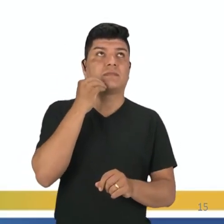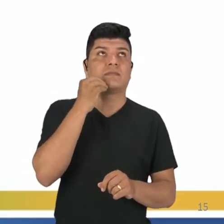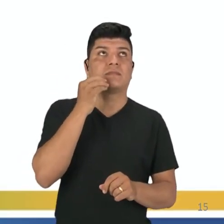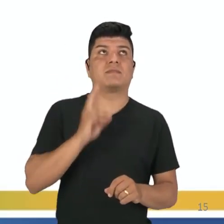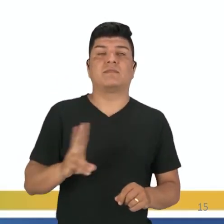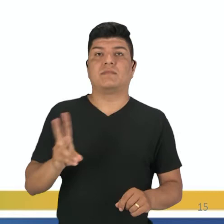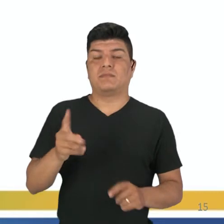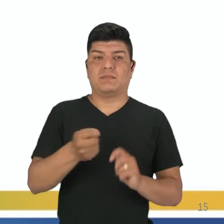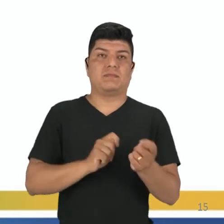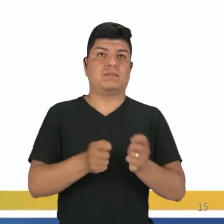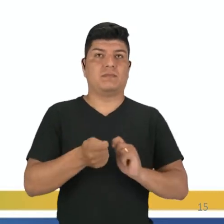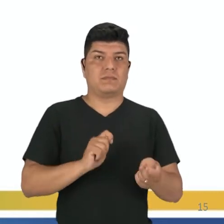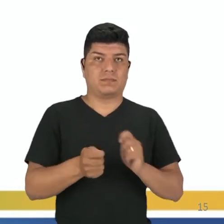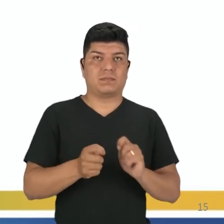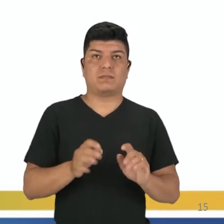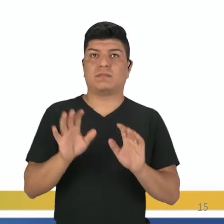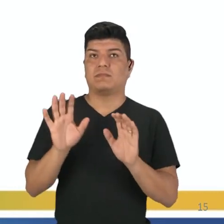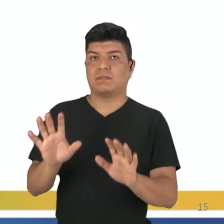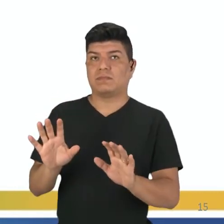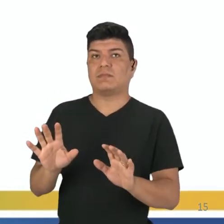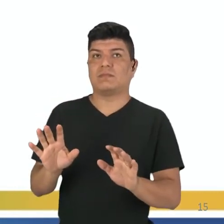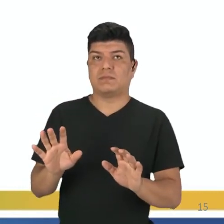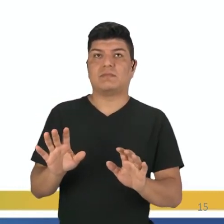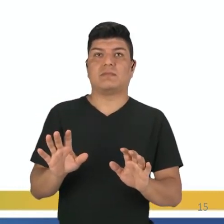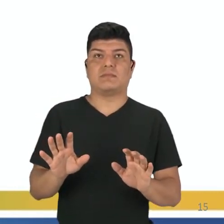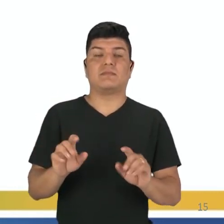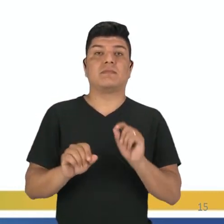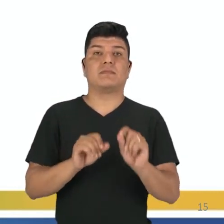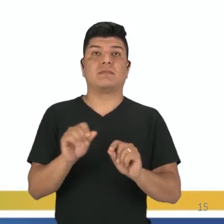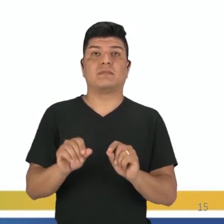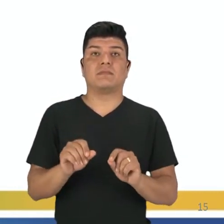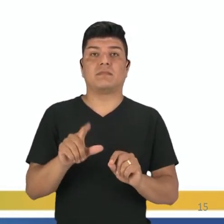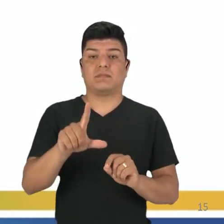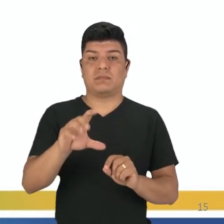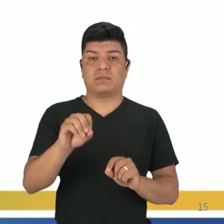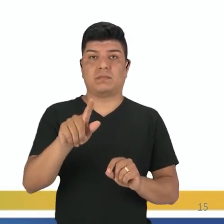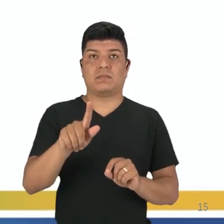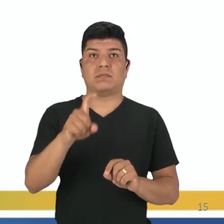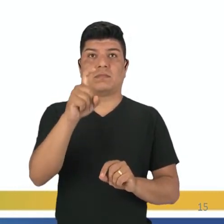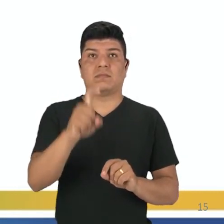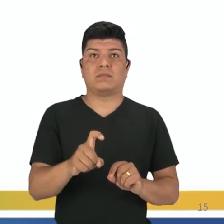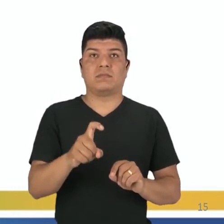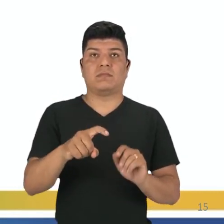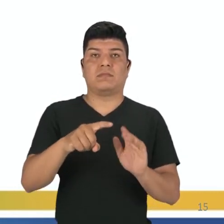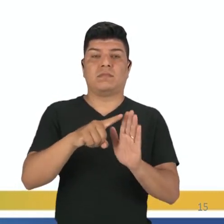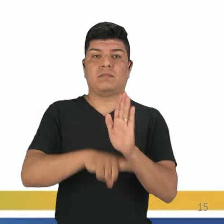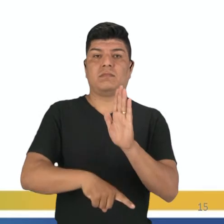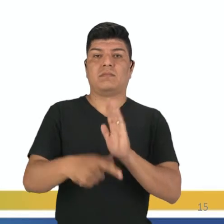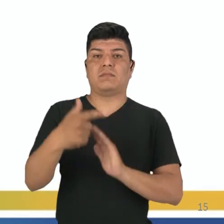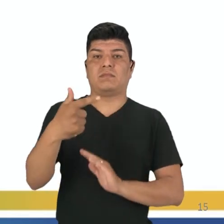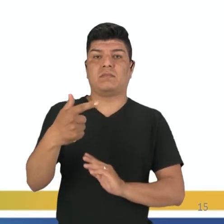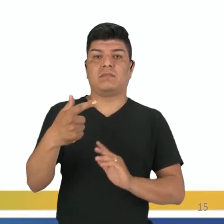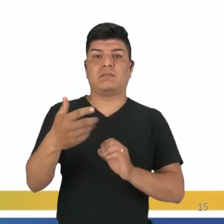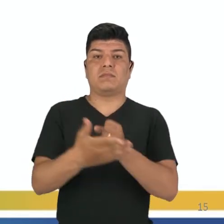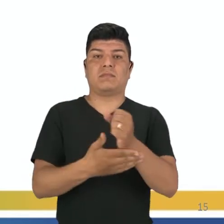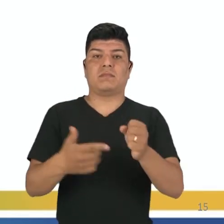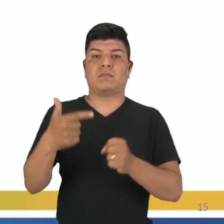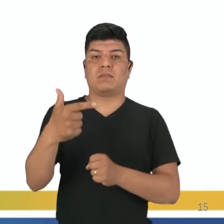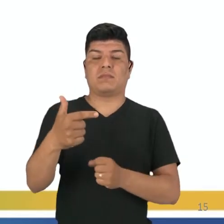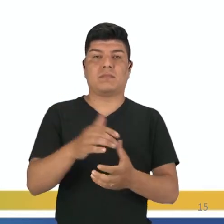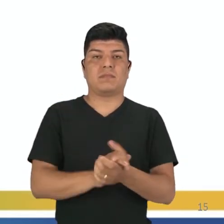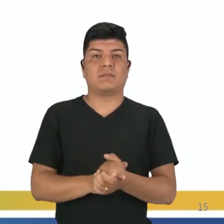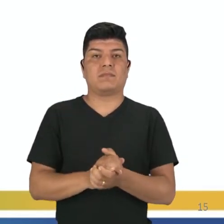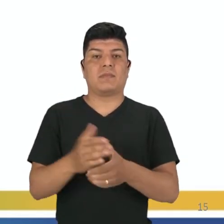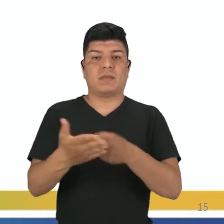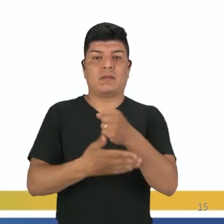validade do domínio dela. No caso aí, né, a função de log de x menos 2 na base 2. Então a base